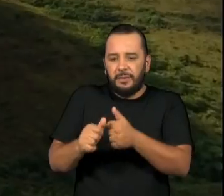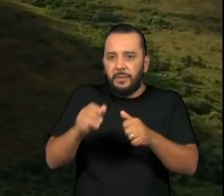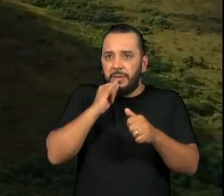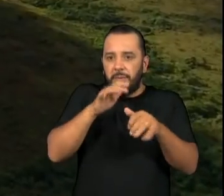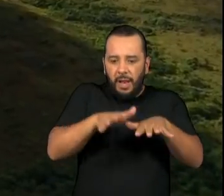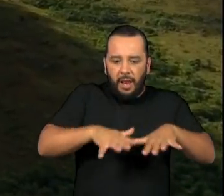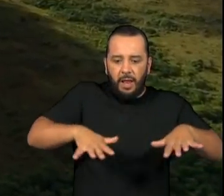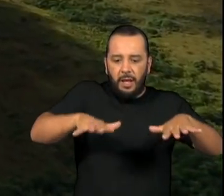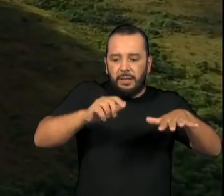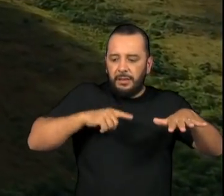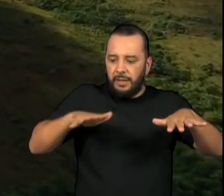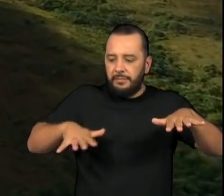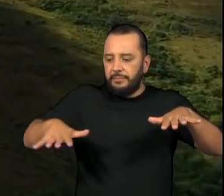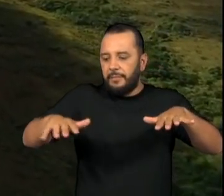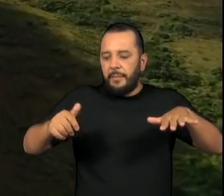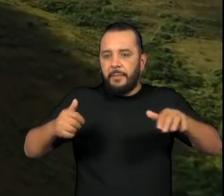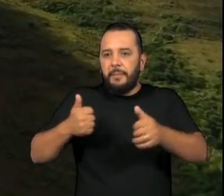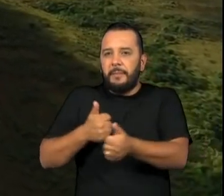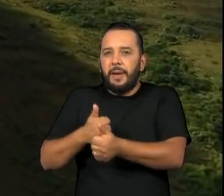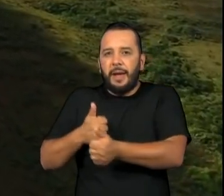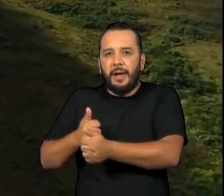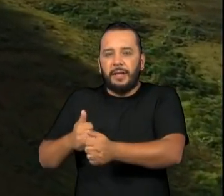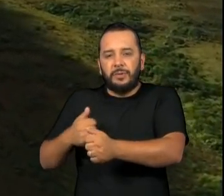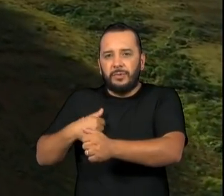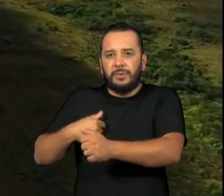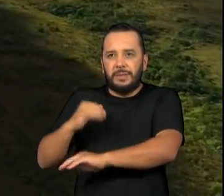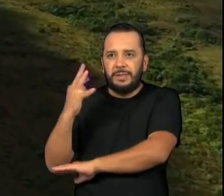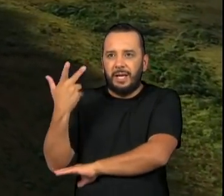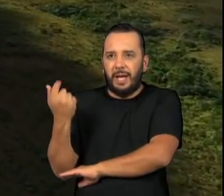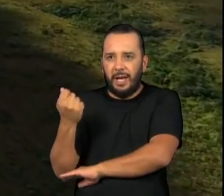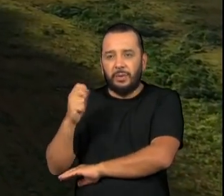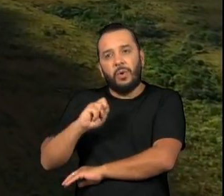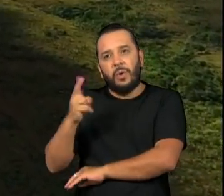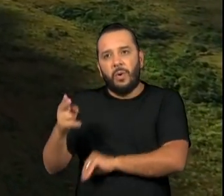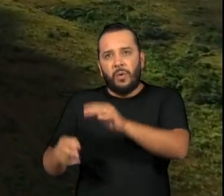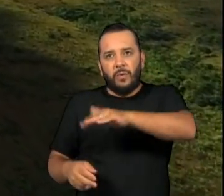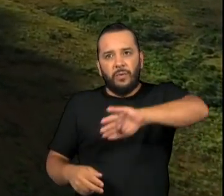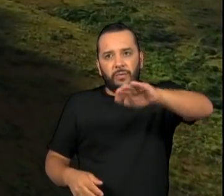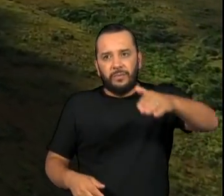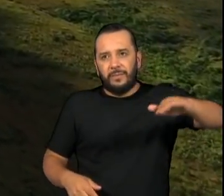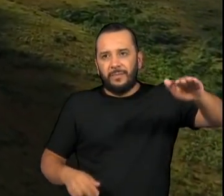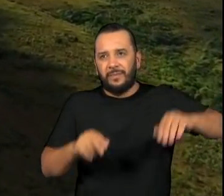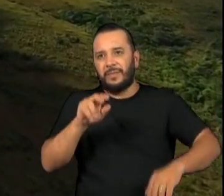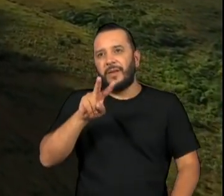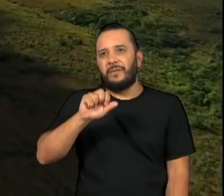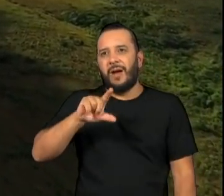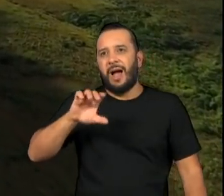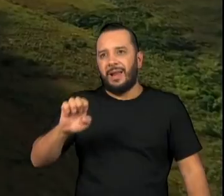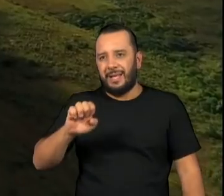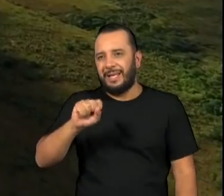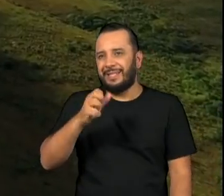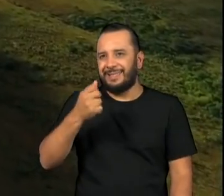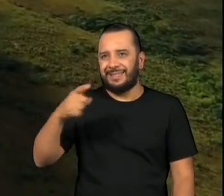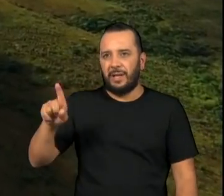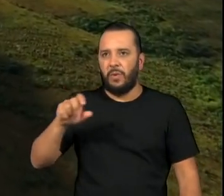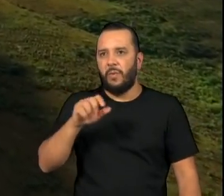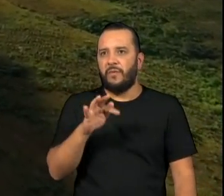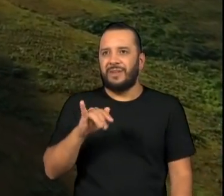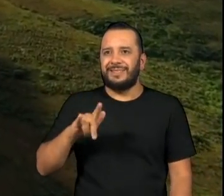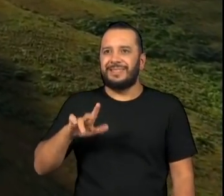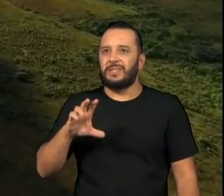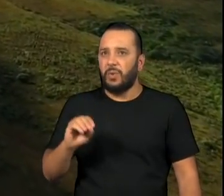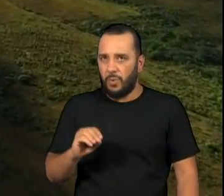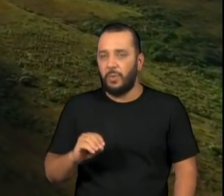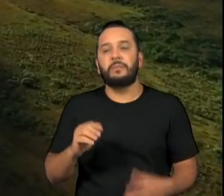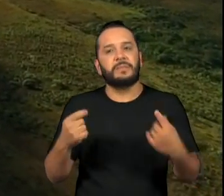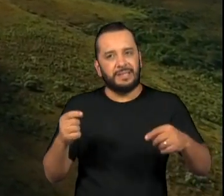borda junto lá ao cerrado, ou nos vales, né, como o Vale do São Francisco e outros vales. Nesses locais é